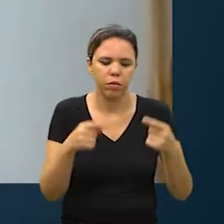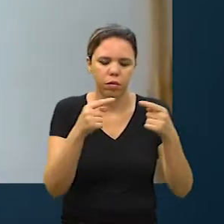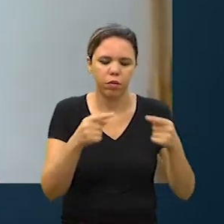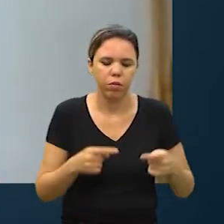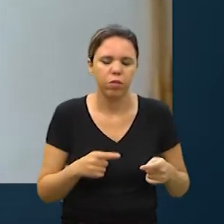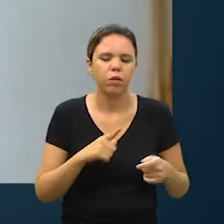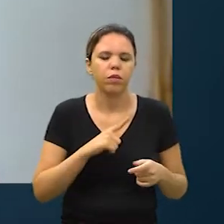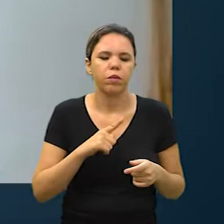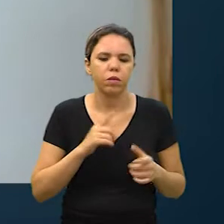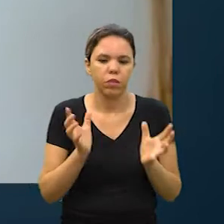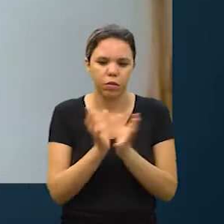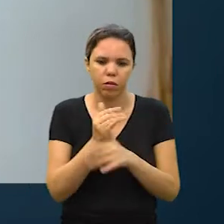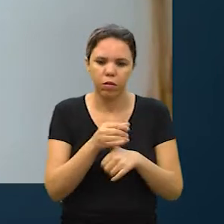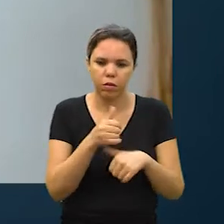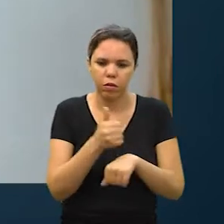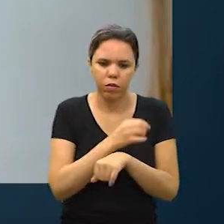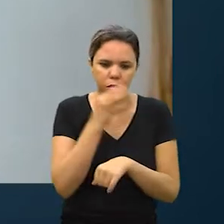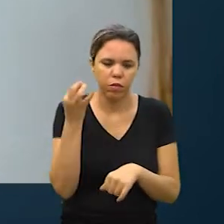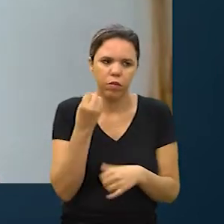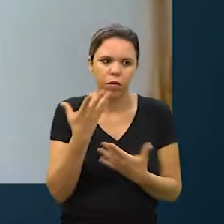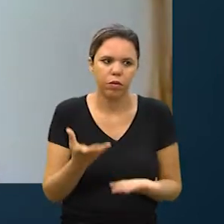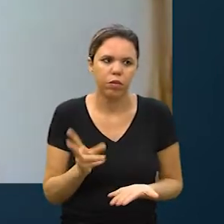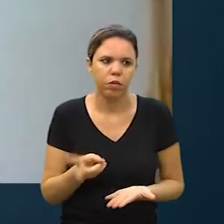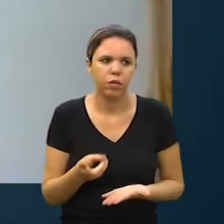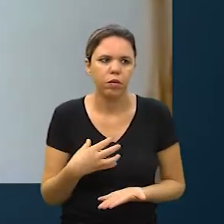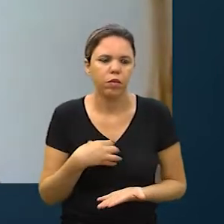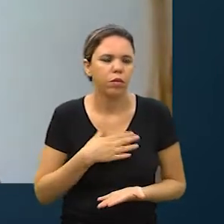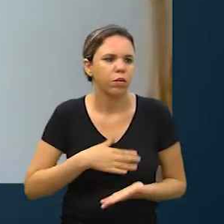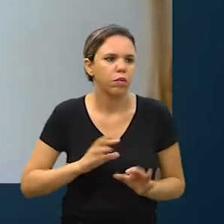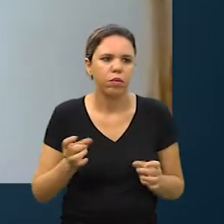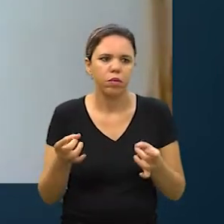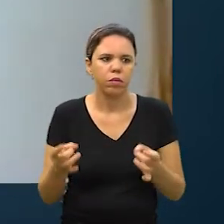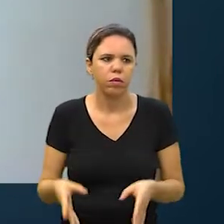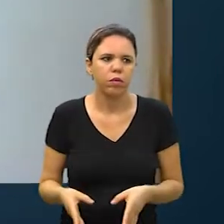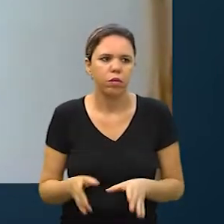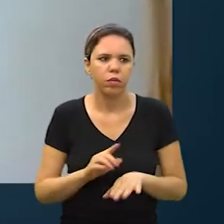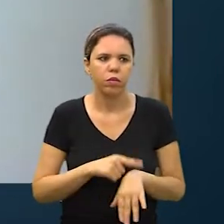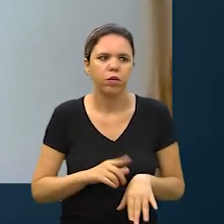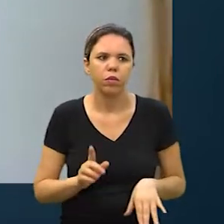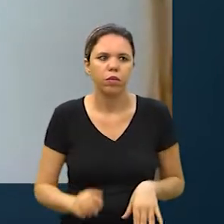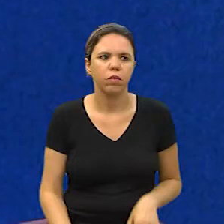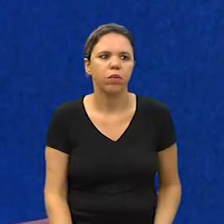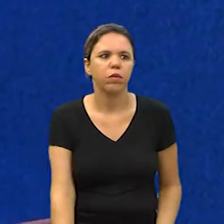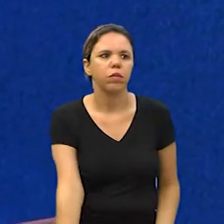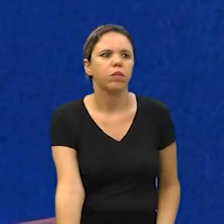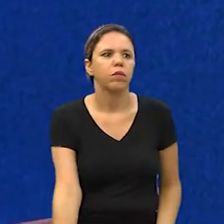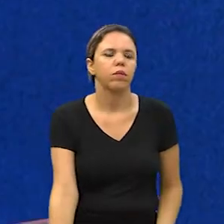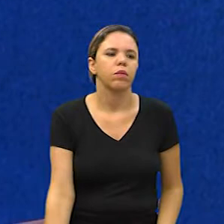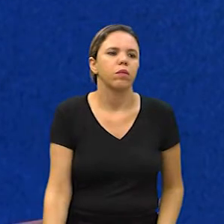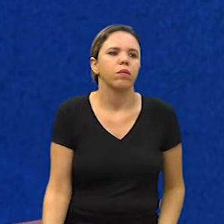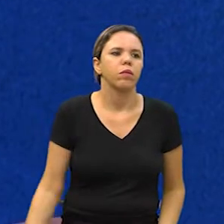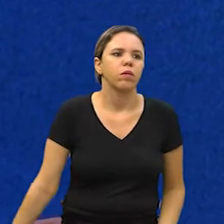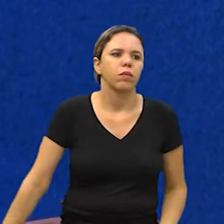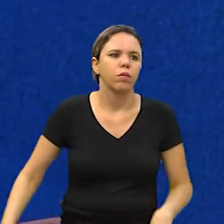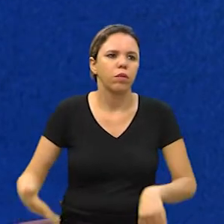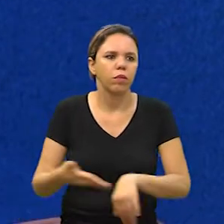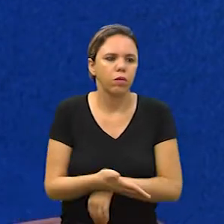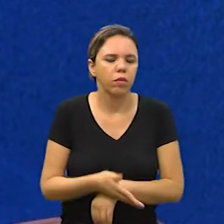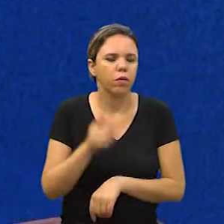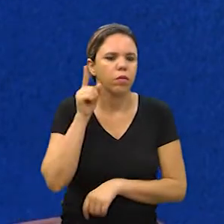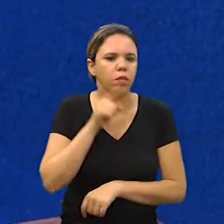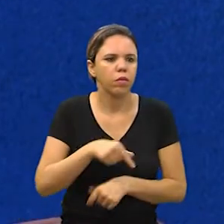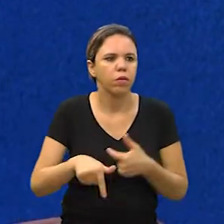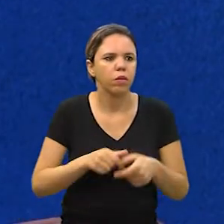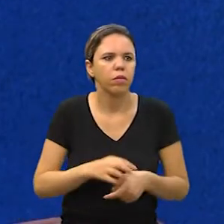proximidade. Por mais que se tenha um time muito bom, eu não me sentiria à vontade de abandonar isso por muito tempo. E para emergir